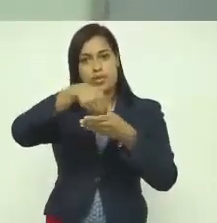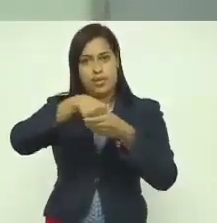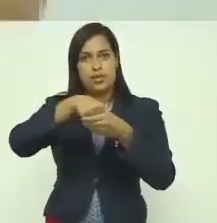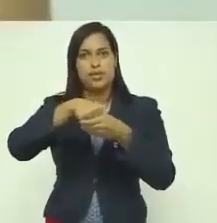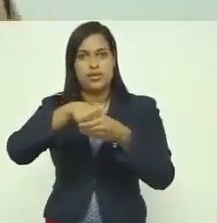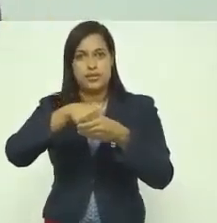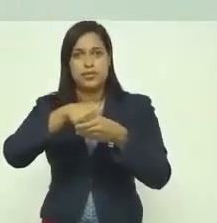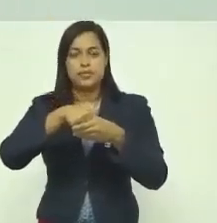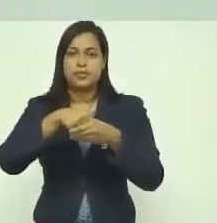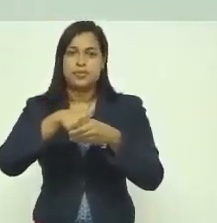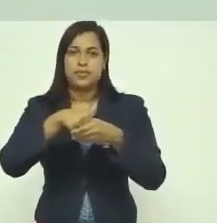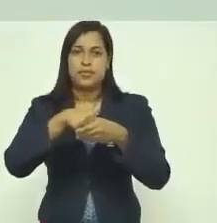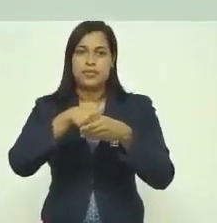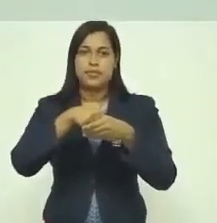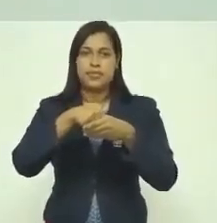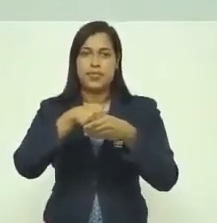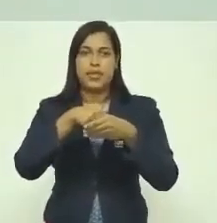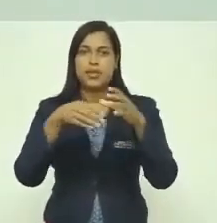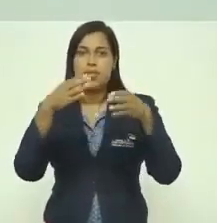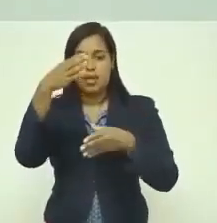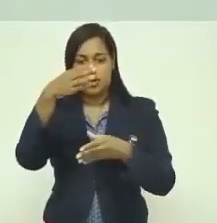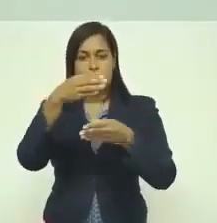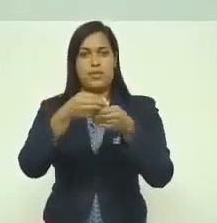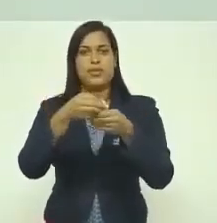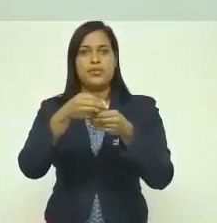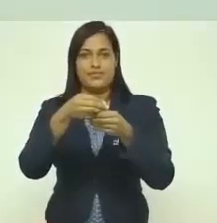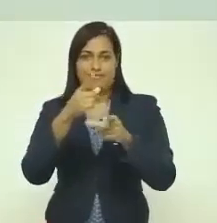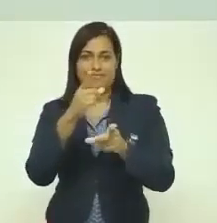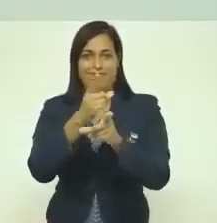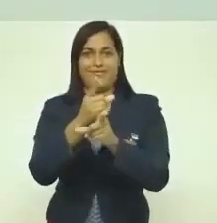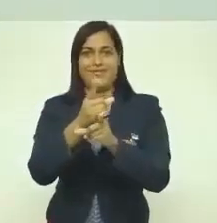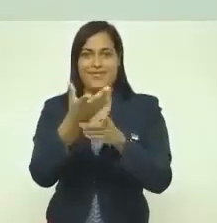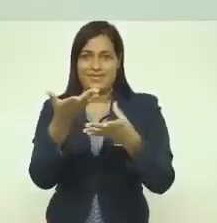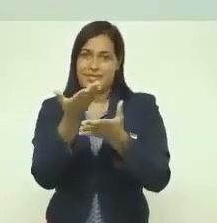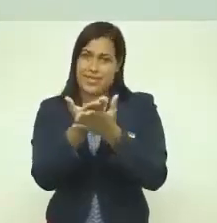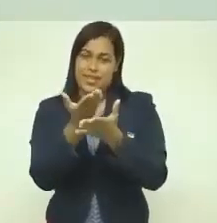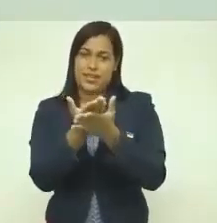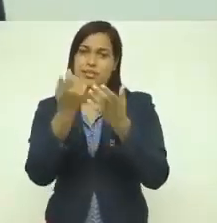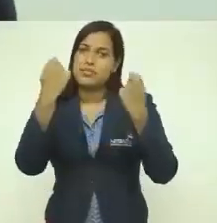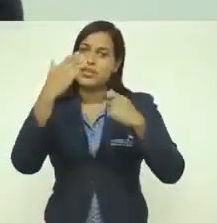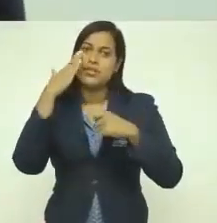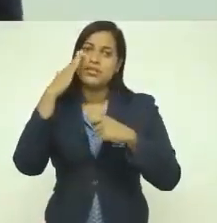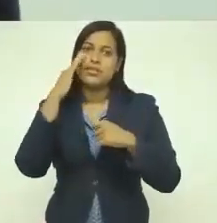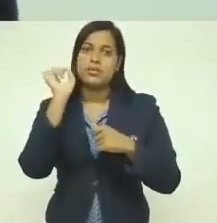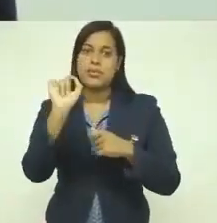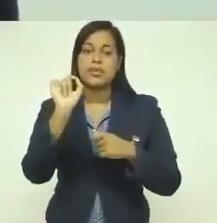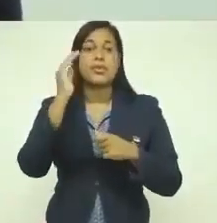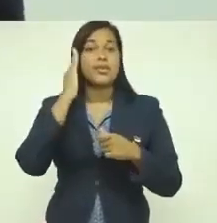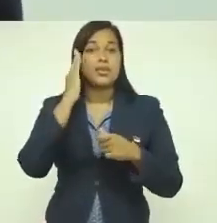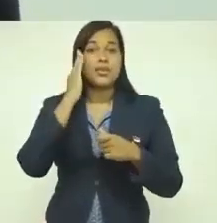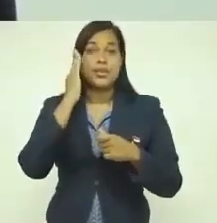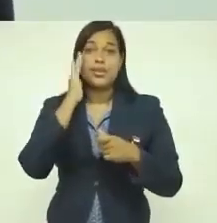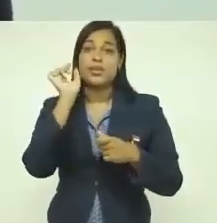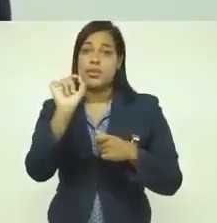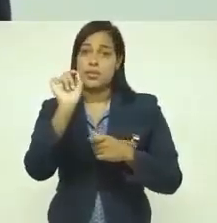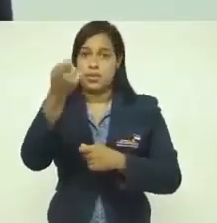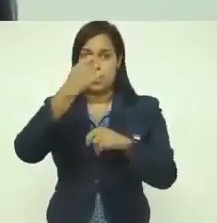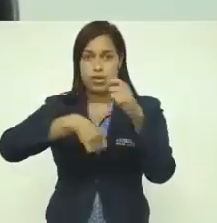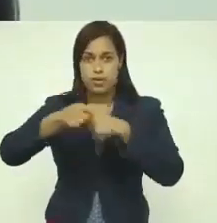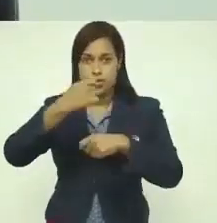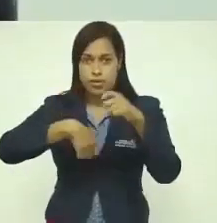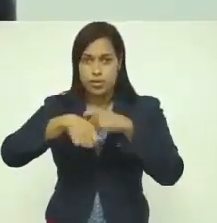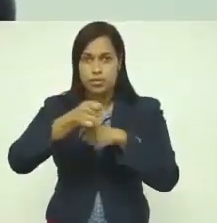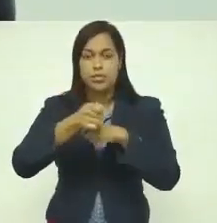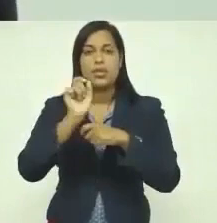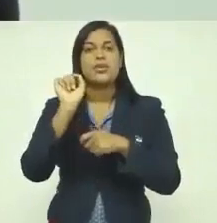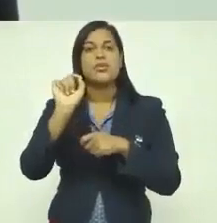mercados. E aí, para sintetizar esse nosso primeiro encontro, o que é que nós precisamos saber? Nós precisamos saber ou entender o